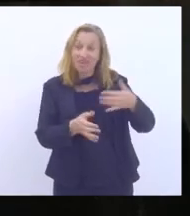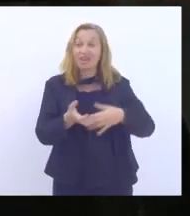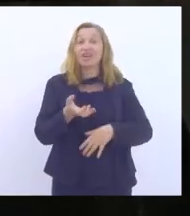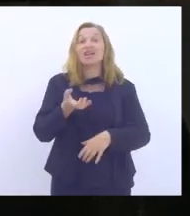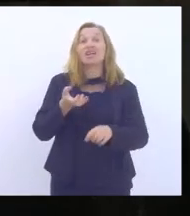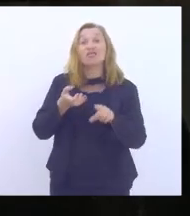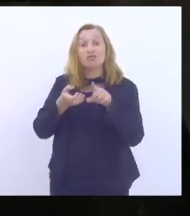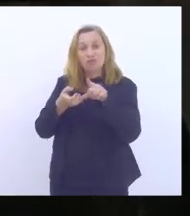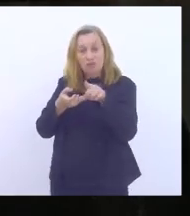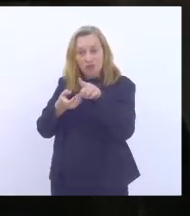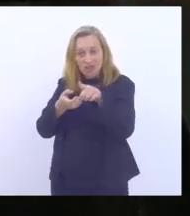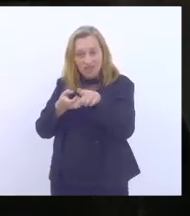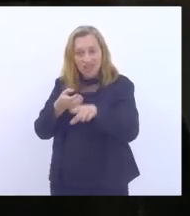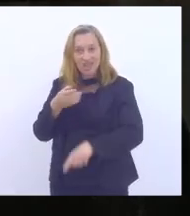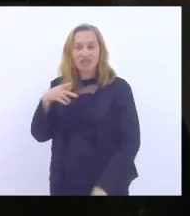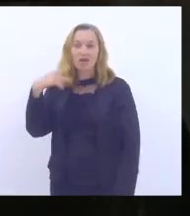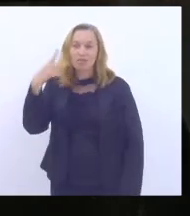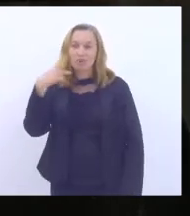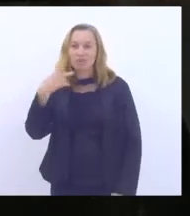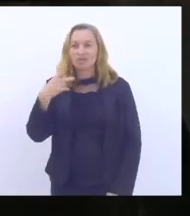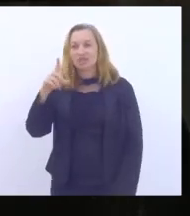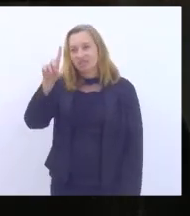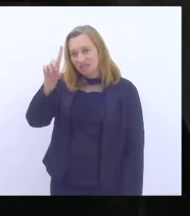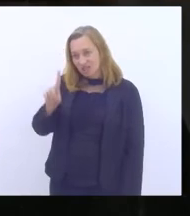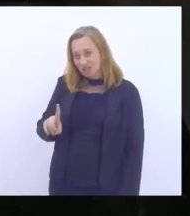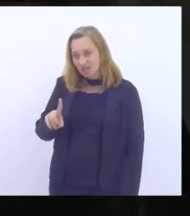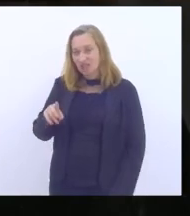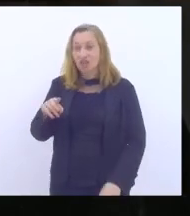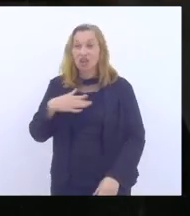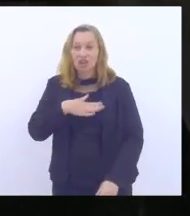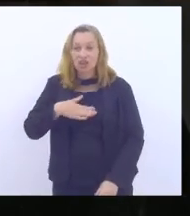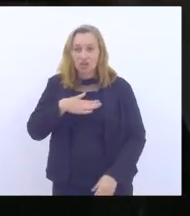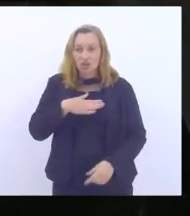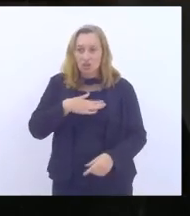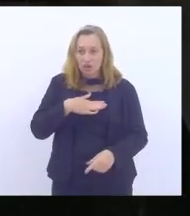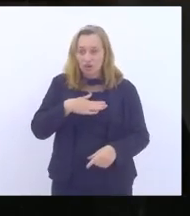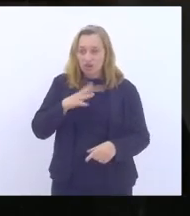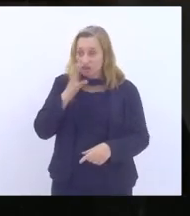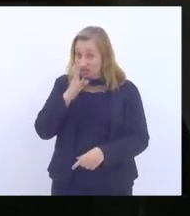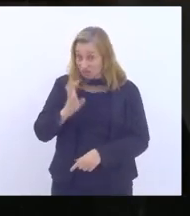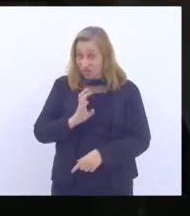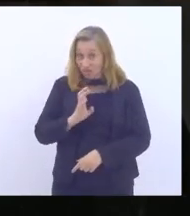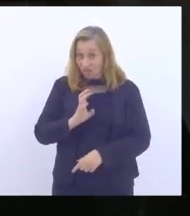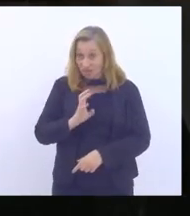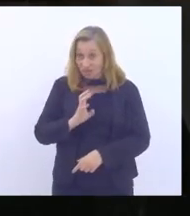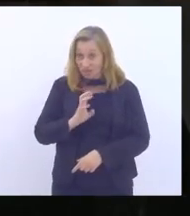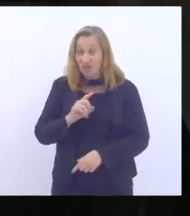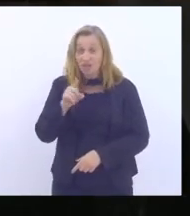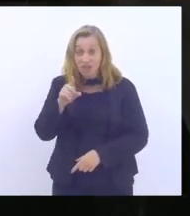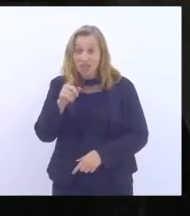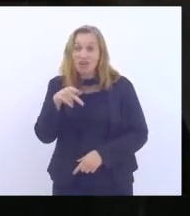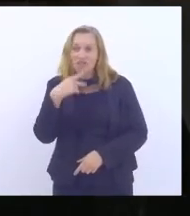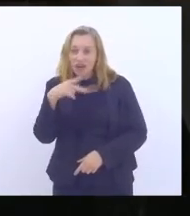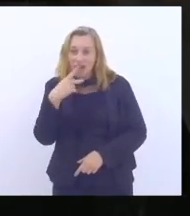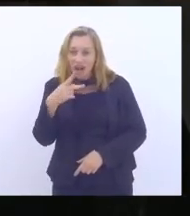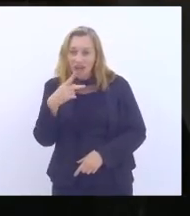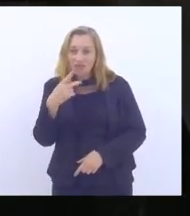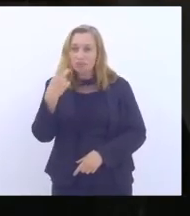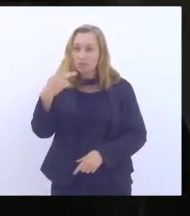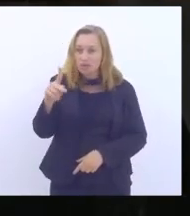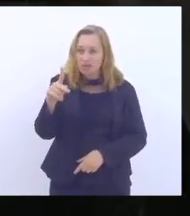você que é um parlamentar da direita e gosta de acusar a deputada lá na passos que você conta o